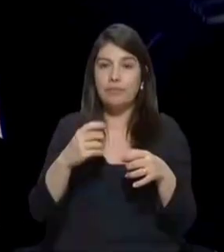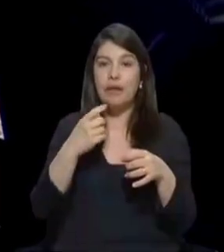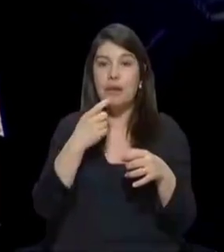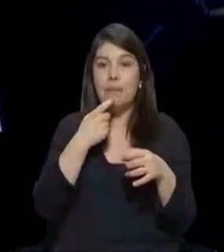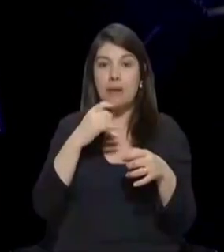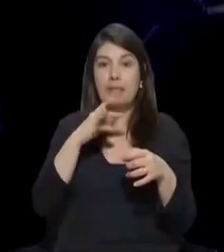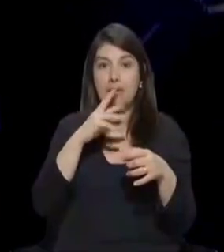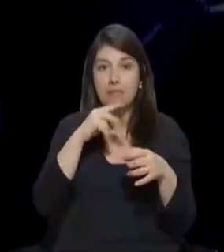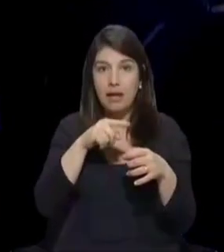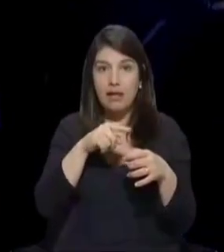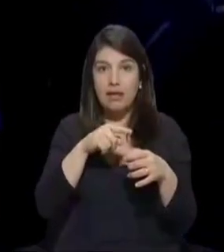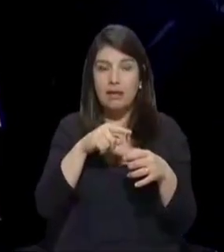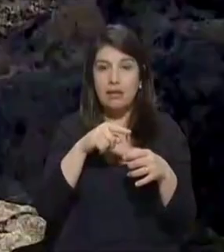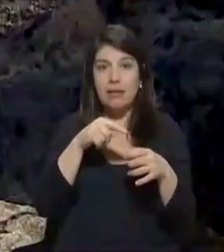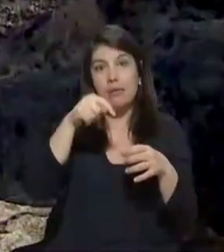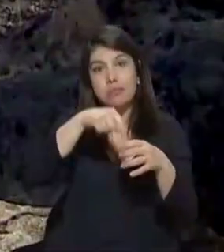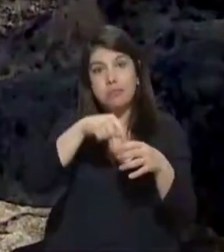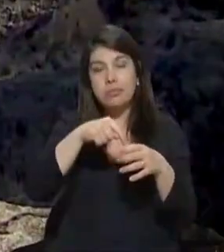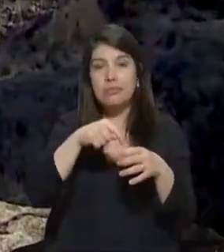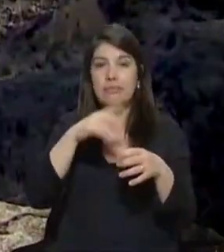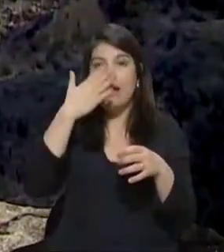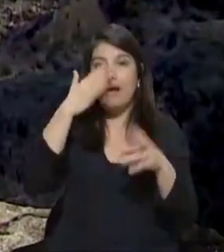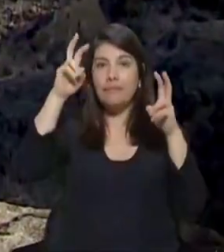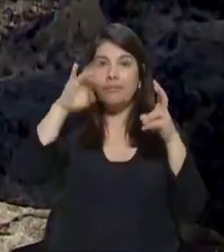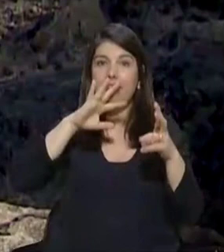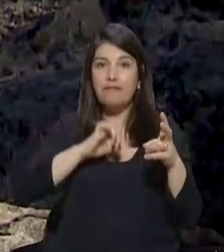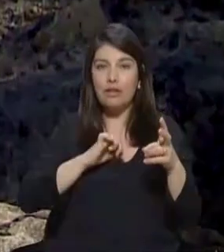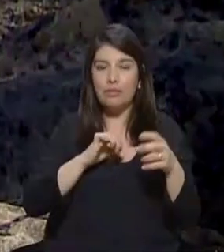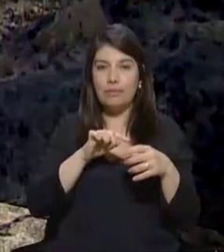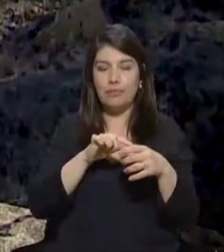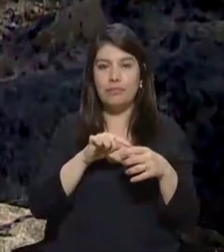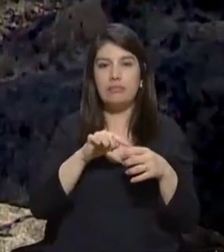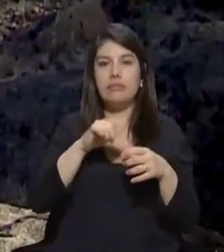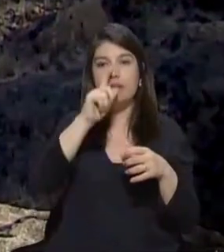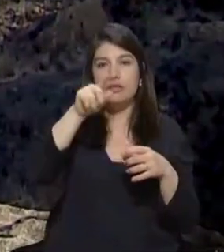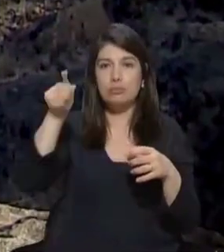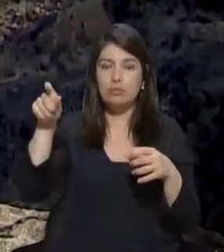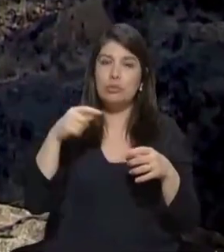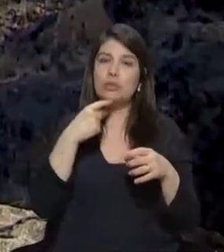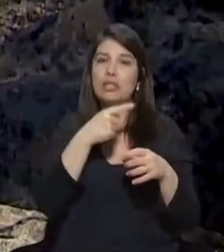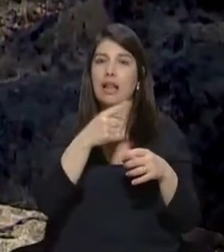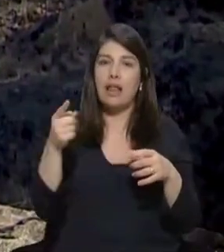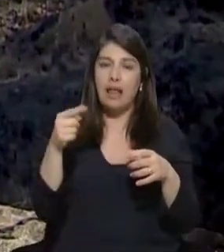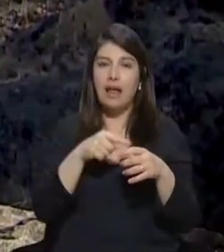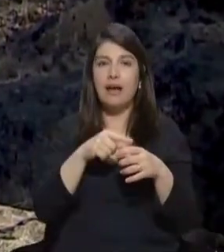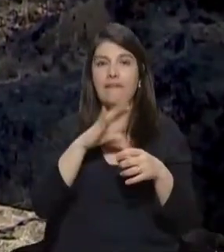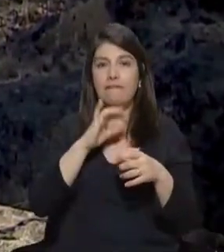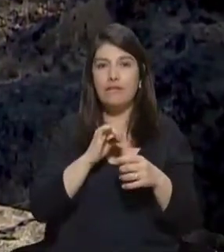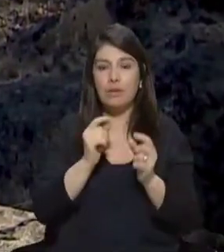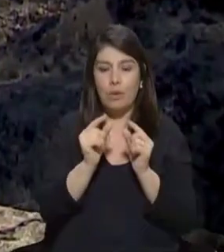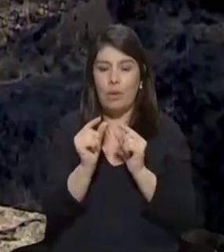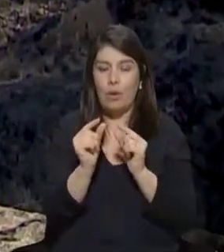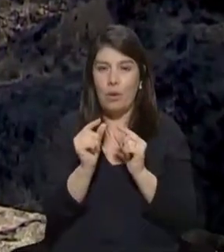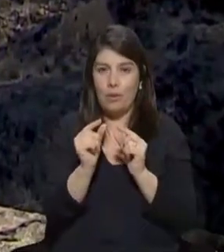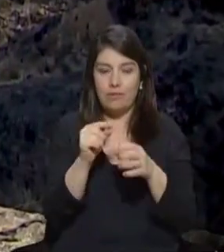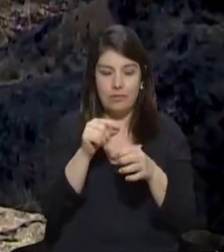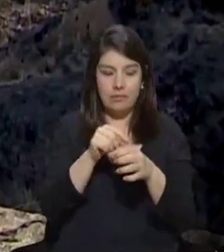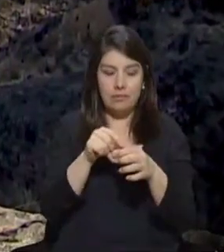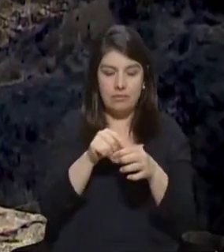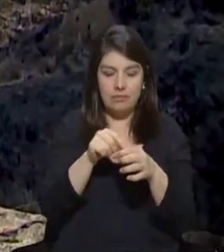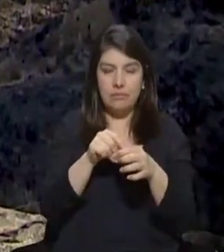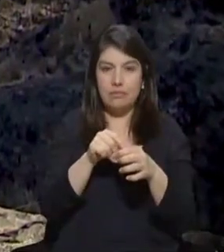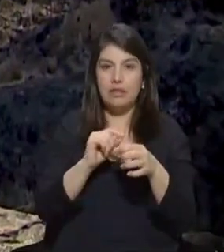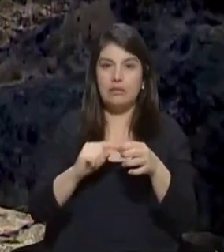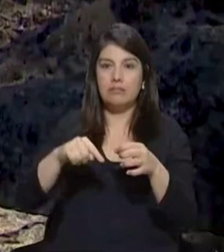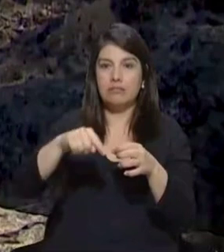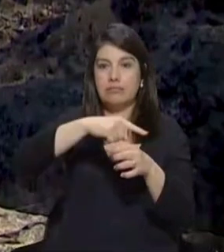aqui é o embrião. Os habitantes chamaram-na de embrião. Em torno notamos este mineral escuro.